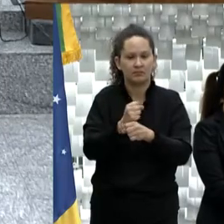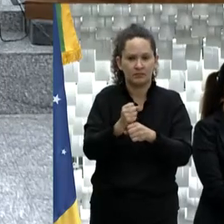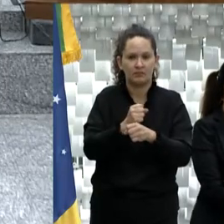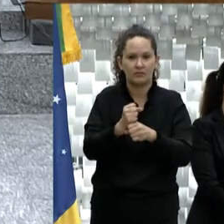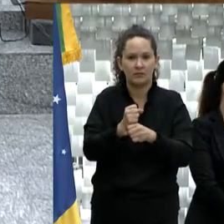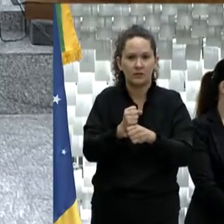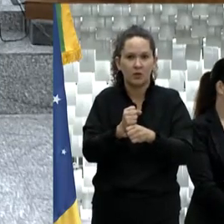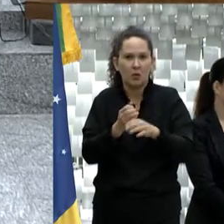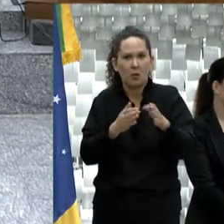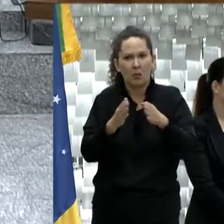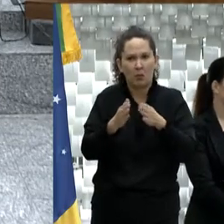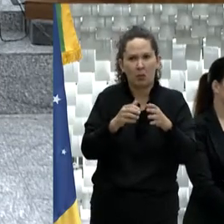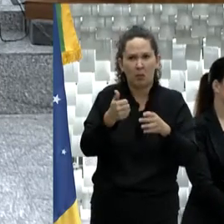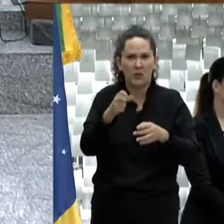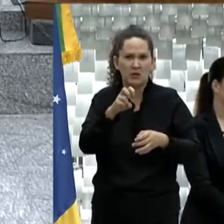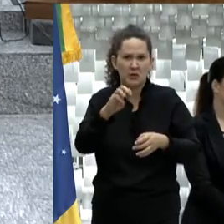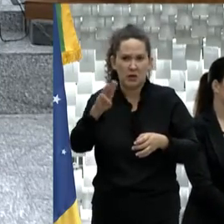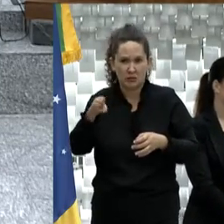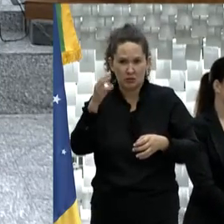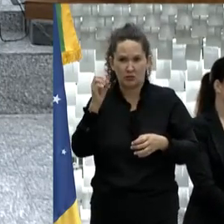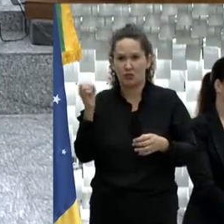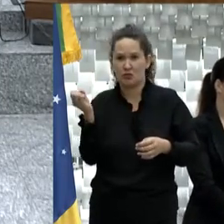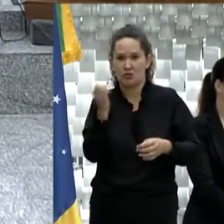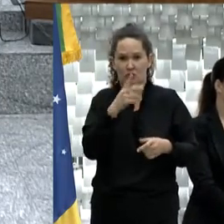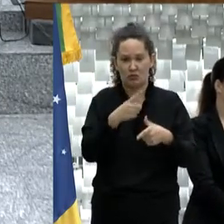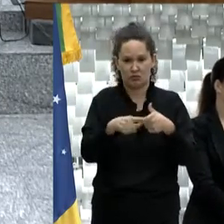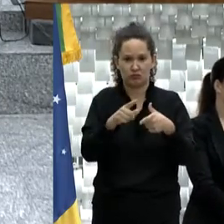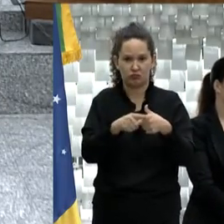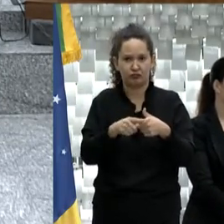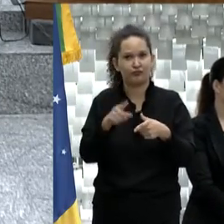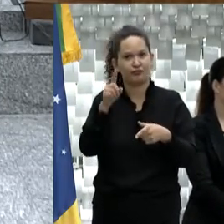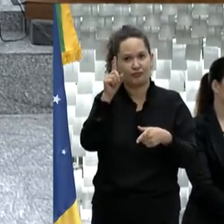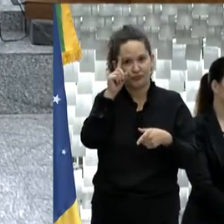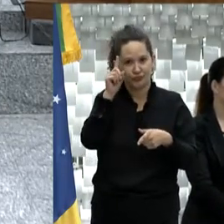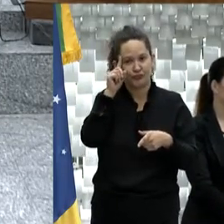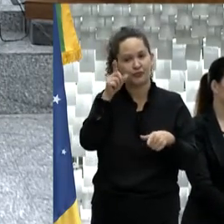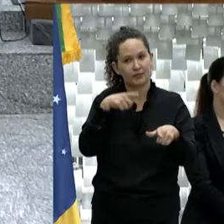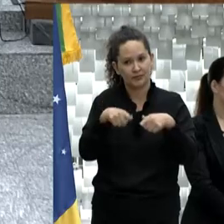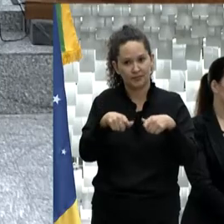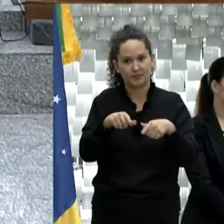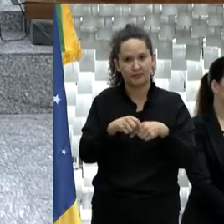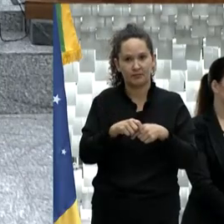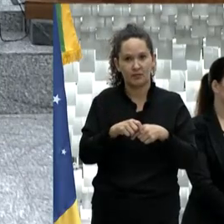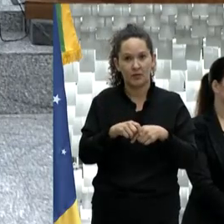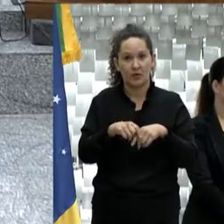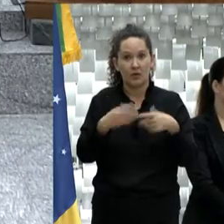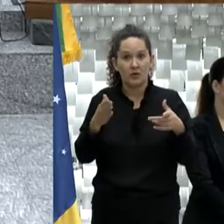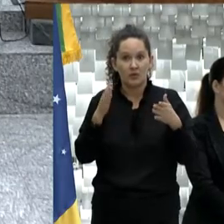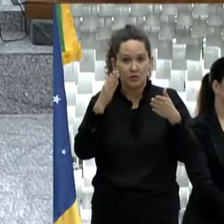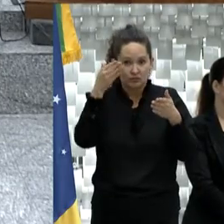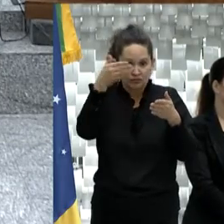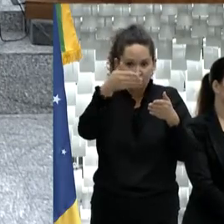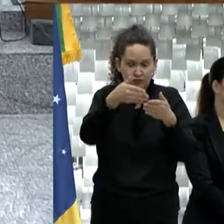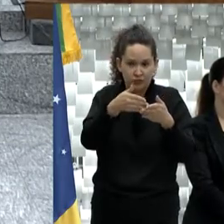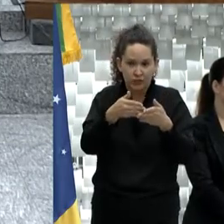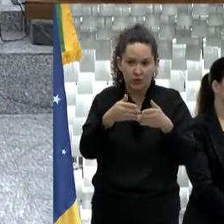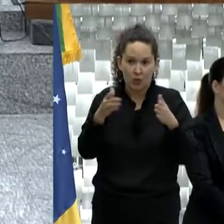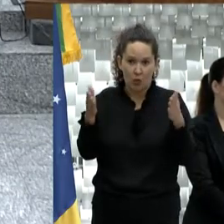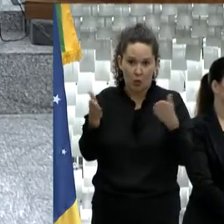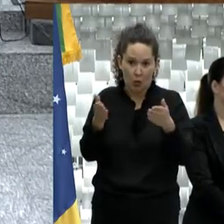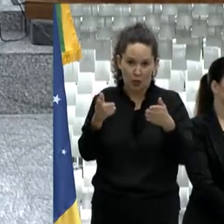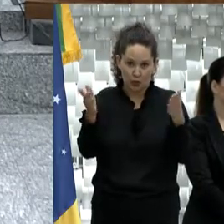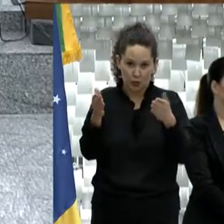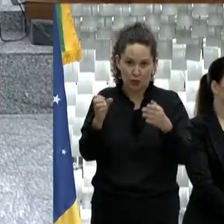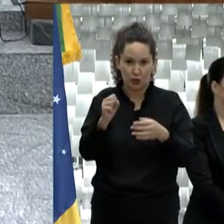cerca de 1.500 novos processos por dia útil de trabalho. Com esta visão, esta Corte